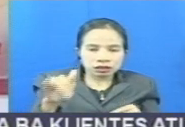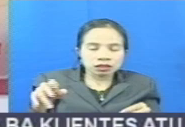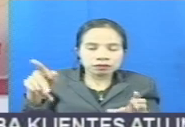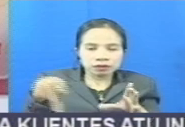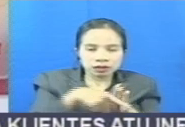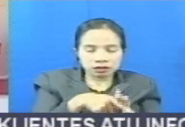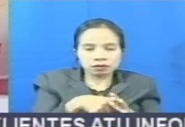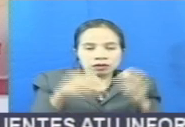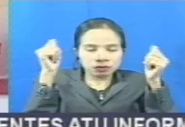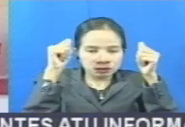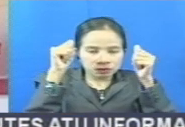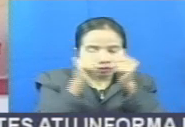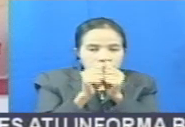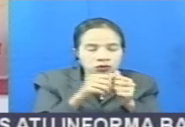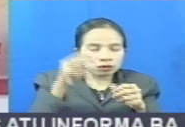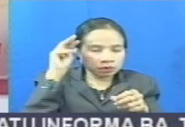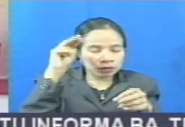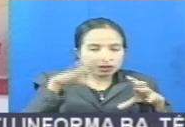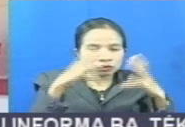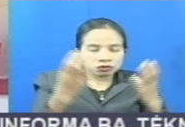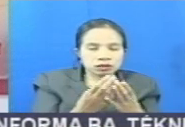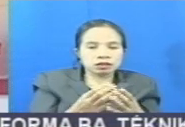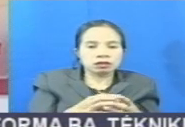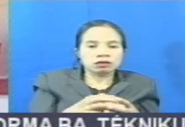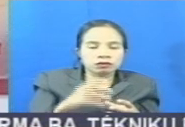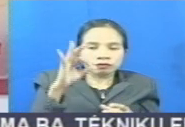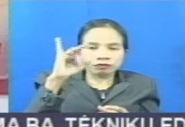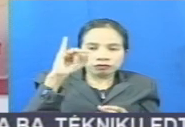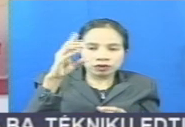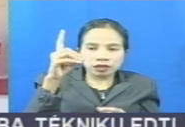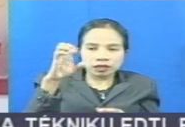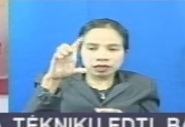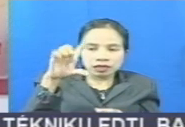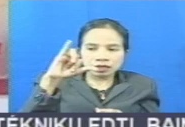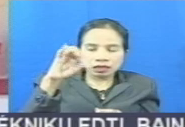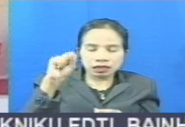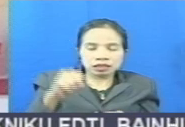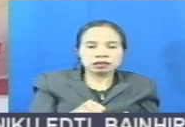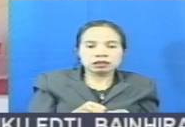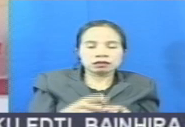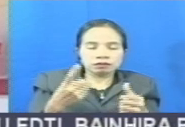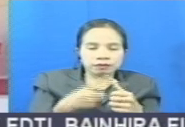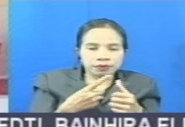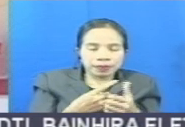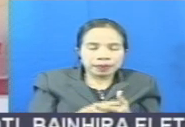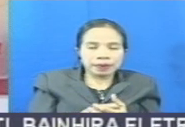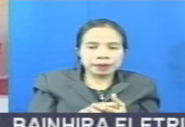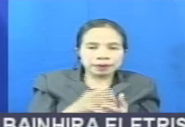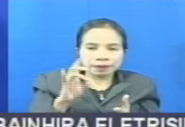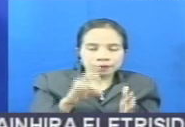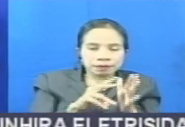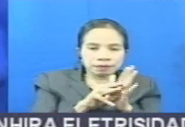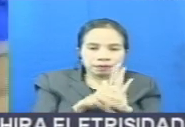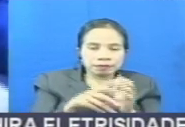declaração ministro-presidência, Conselho Ministro, Fidel Leite Magalhães, e a segmento 7 minutos para a Lahulu.